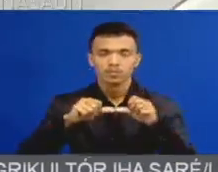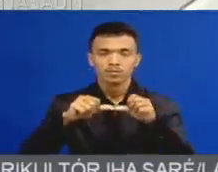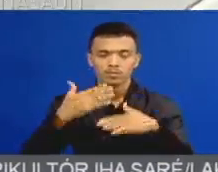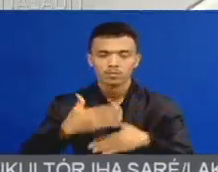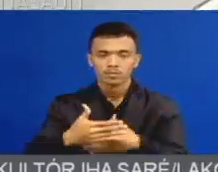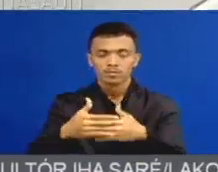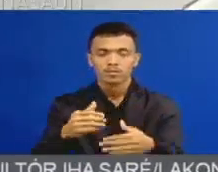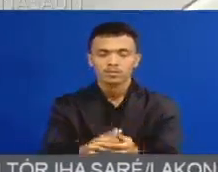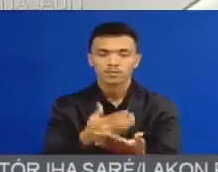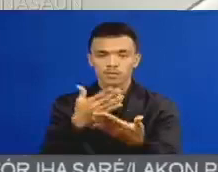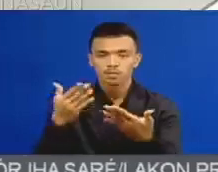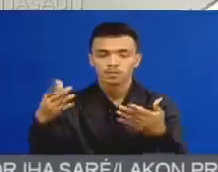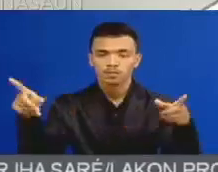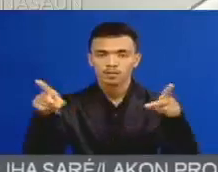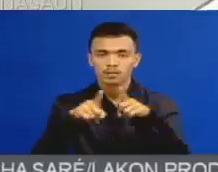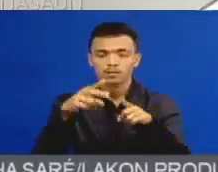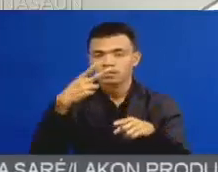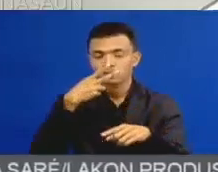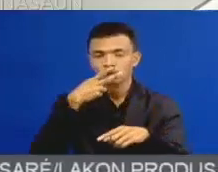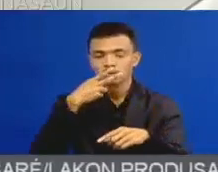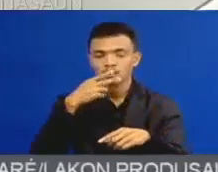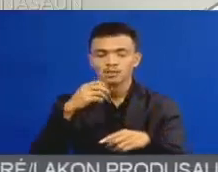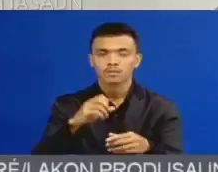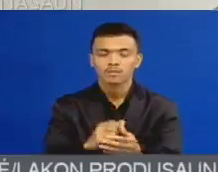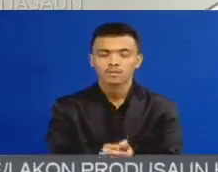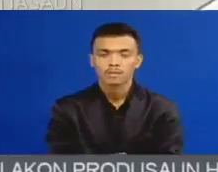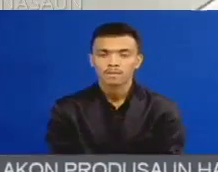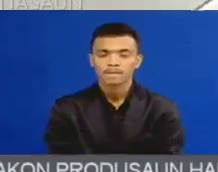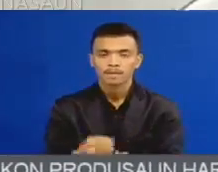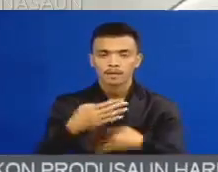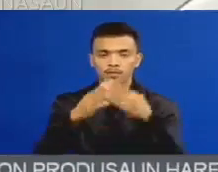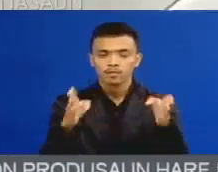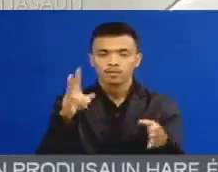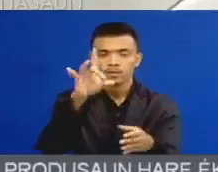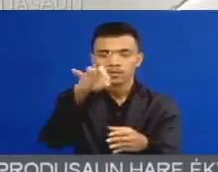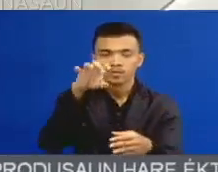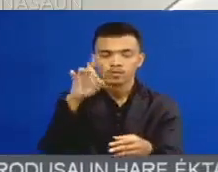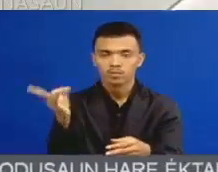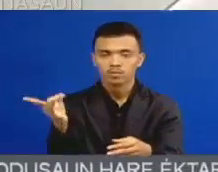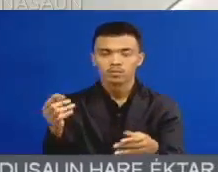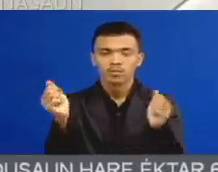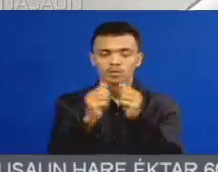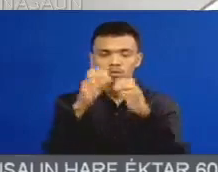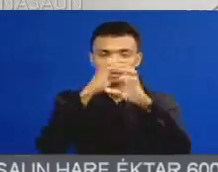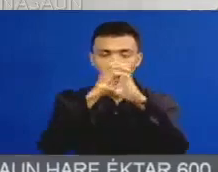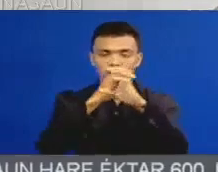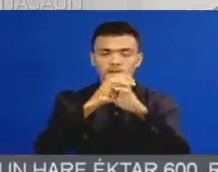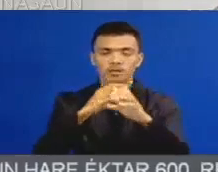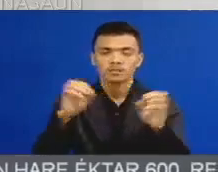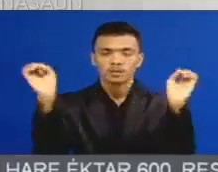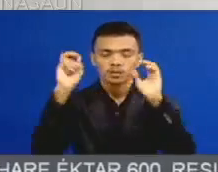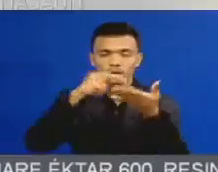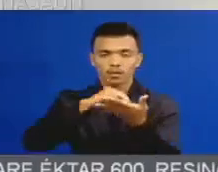nebe polícia prende maka hadesan, cigarro suria 12, slop antu jualu walunulu, ho careta relax muting ida nebe la iha